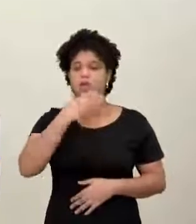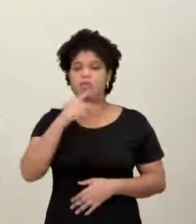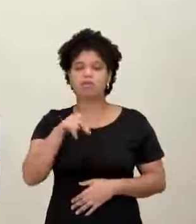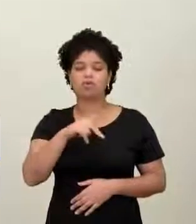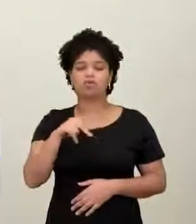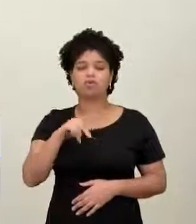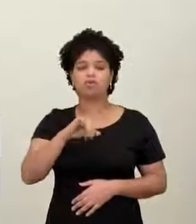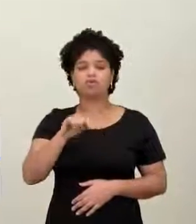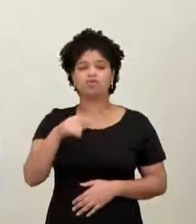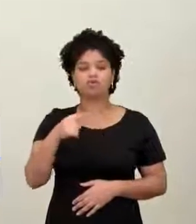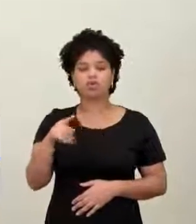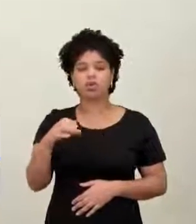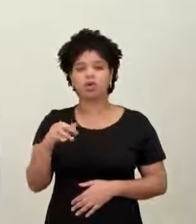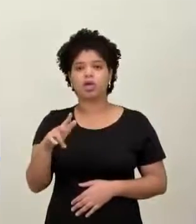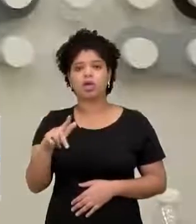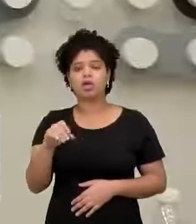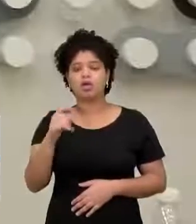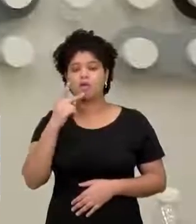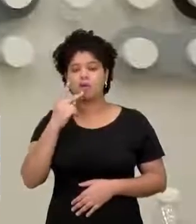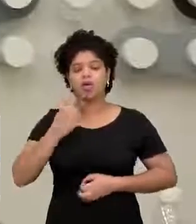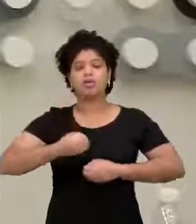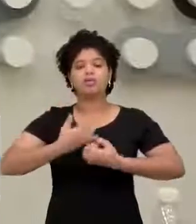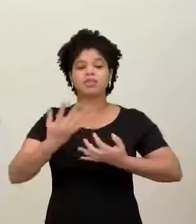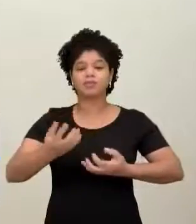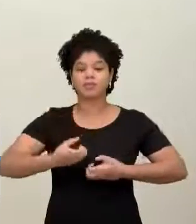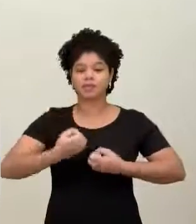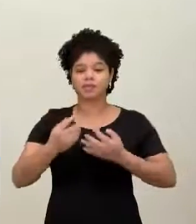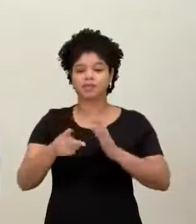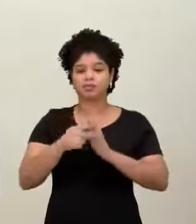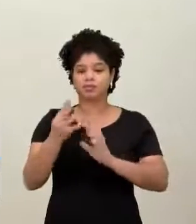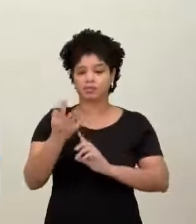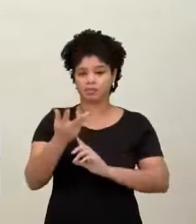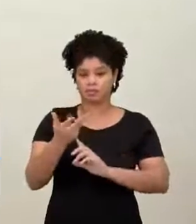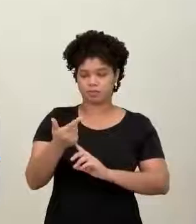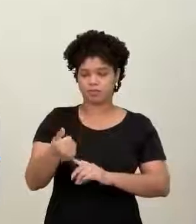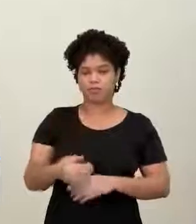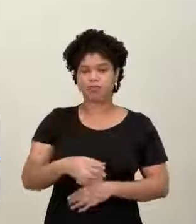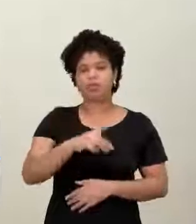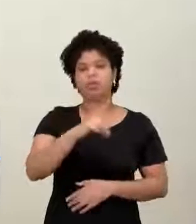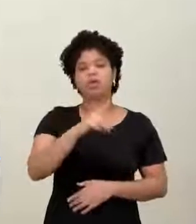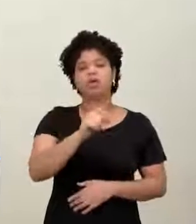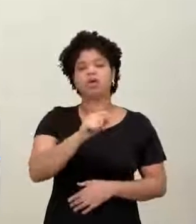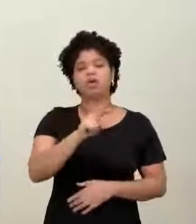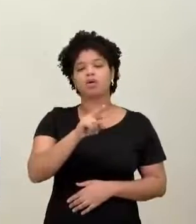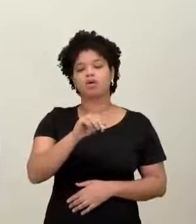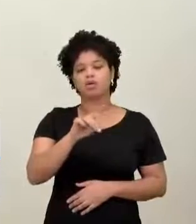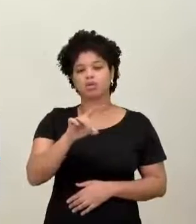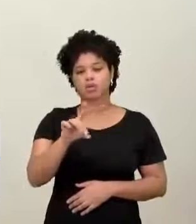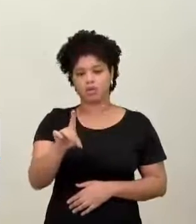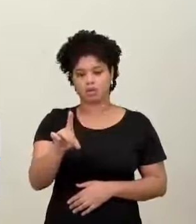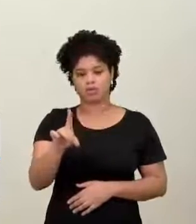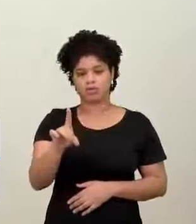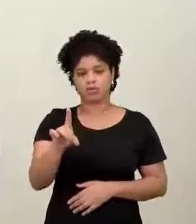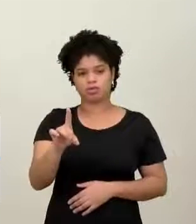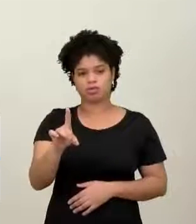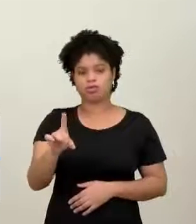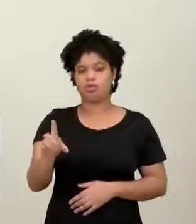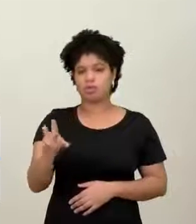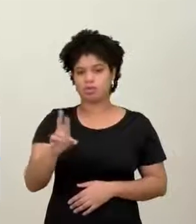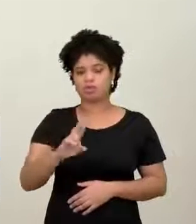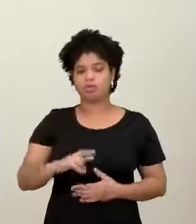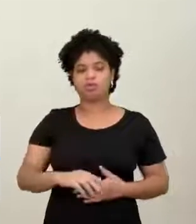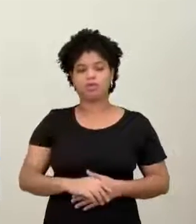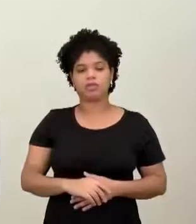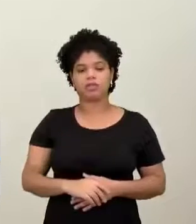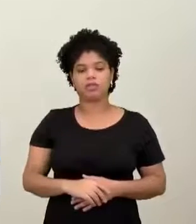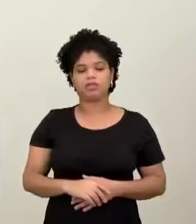artística. Isso aí, ó. Tá lá. E aqui, o David trouxe uma resposta que olha só, que tá